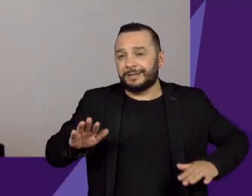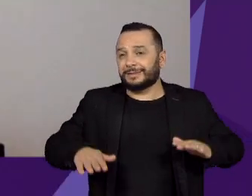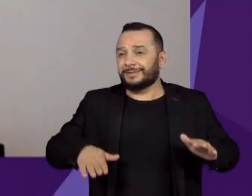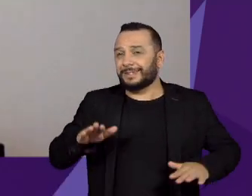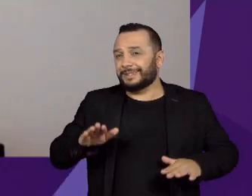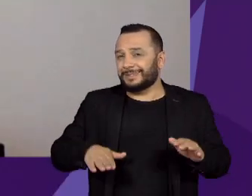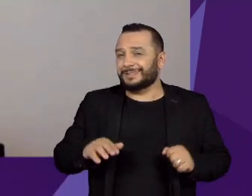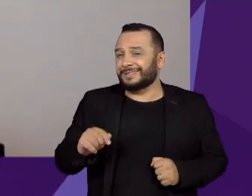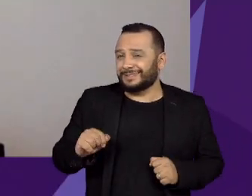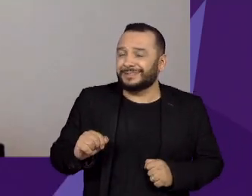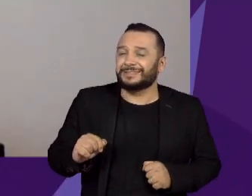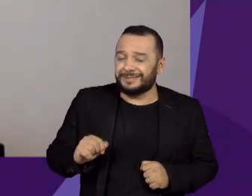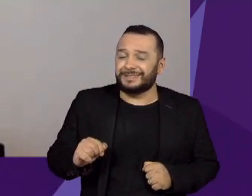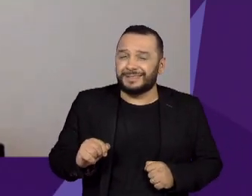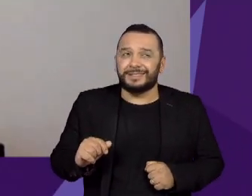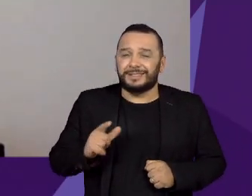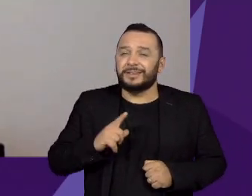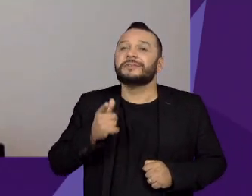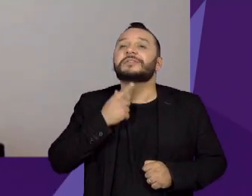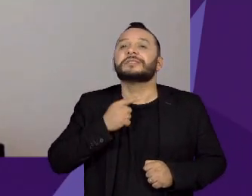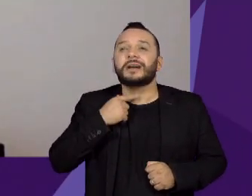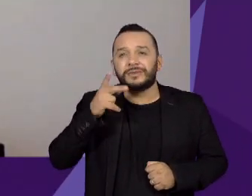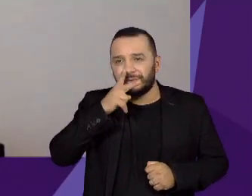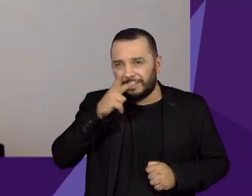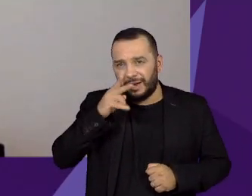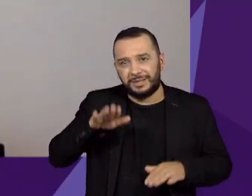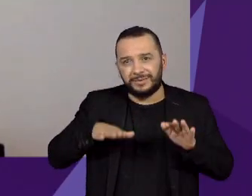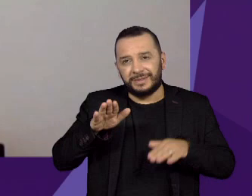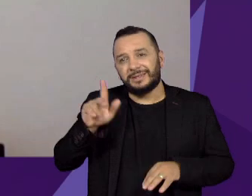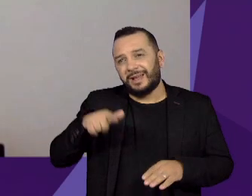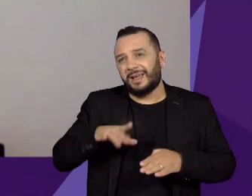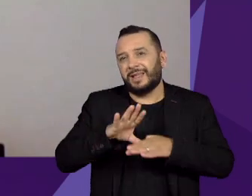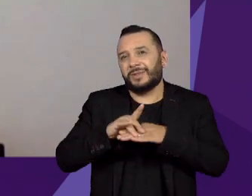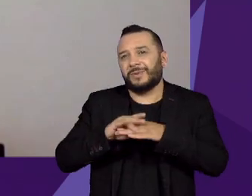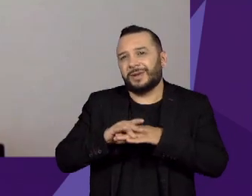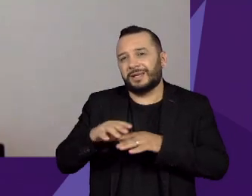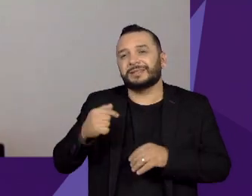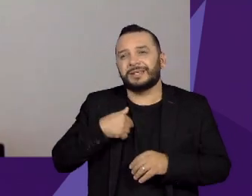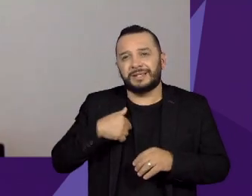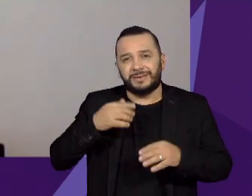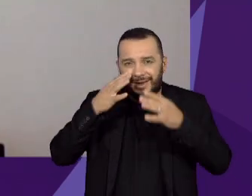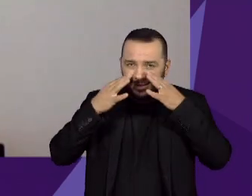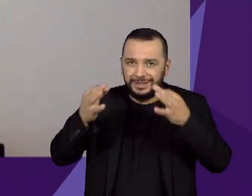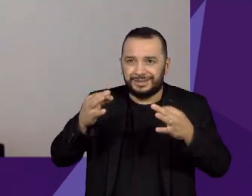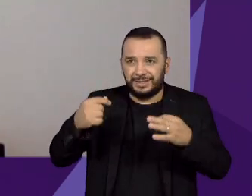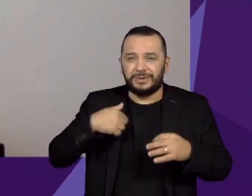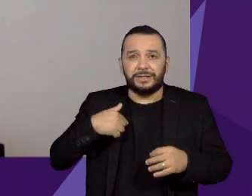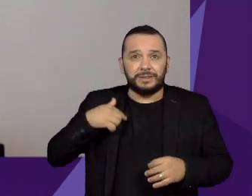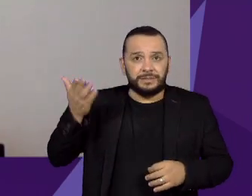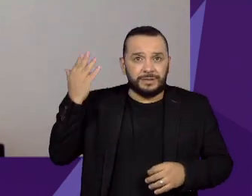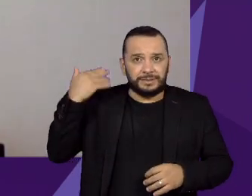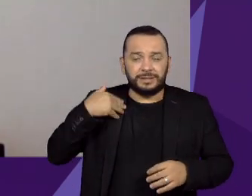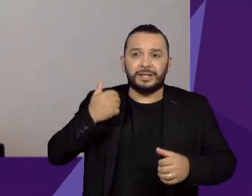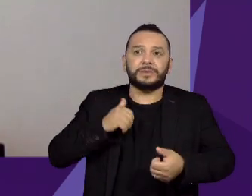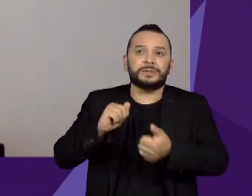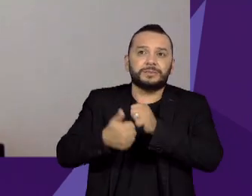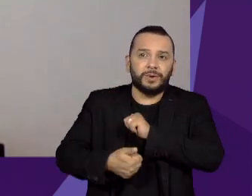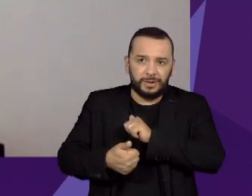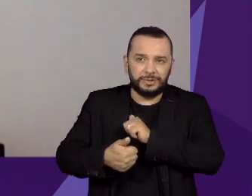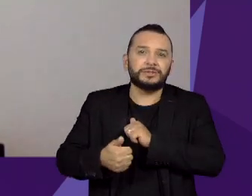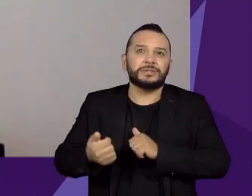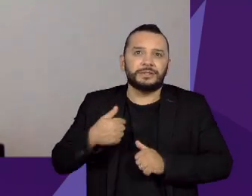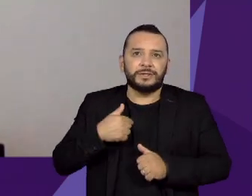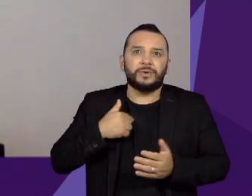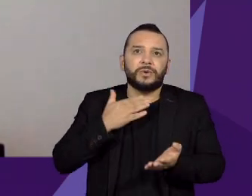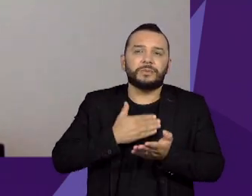É uma doença. Aquilo dali você tem que se policiar. E eu era um cara que fazia muito esporte, eu comecei a fumar por causa de uma namorada.